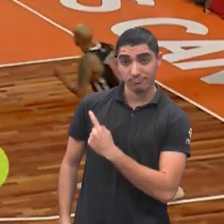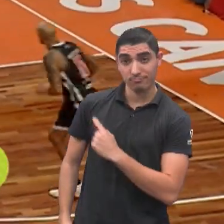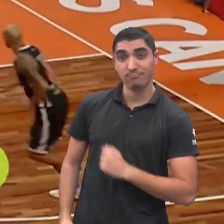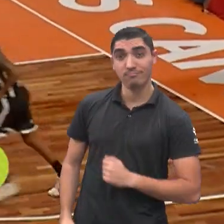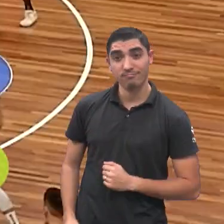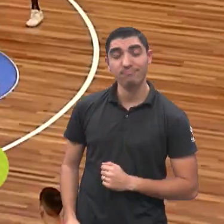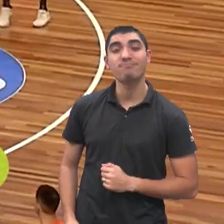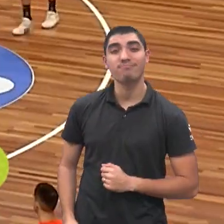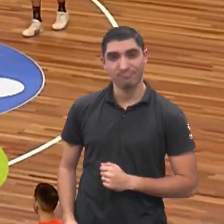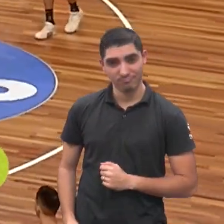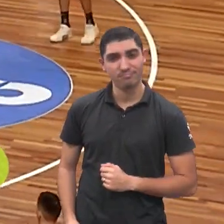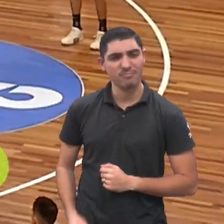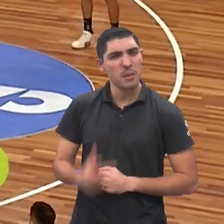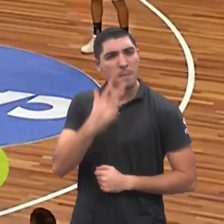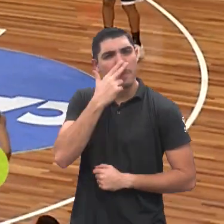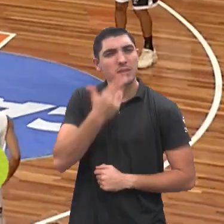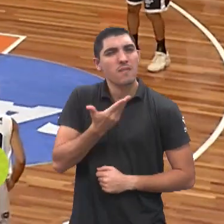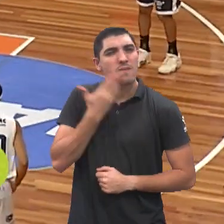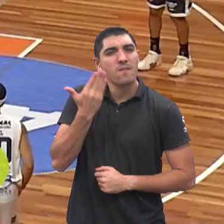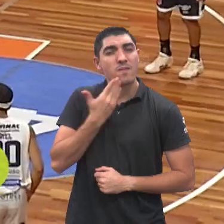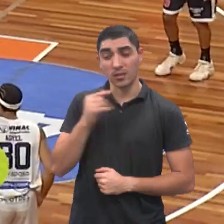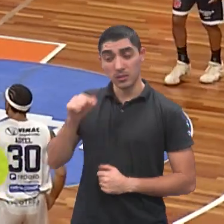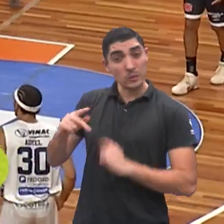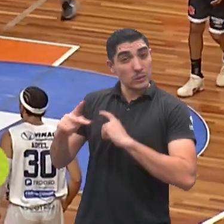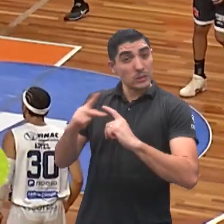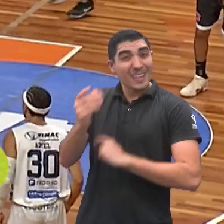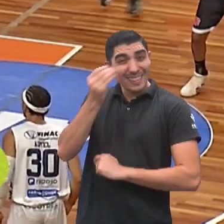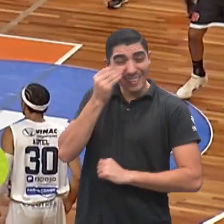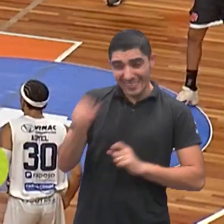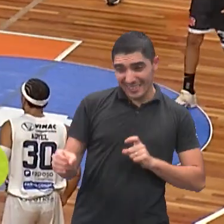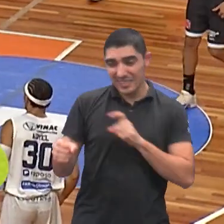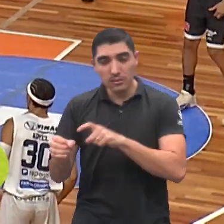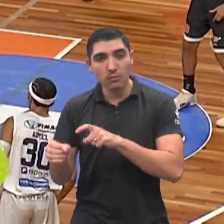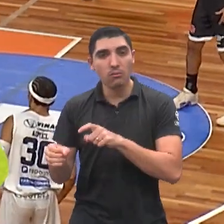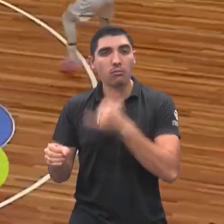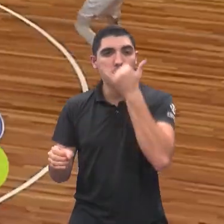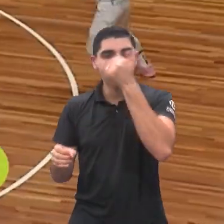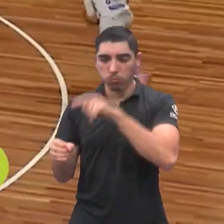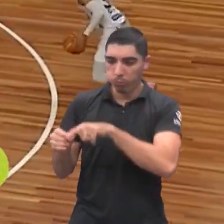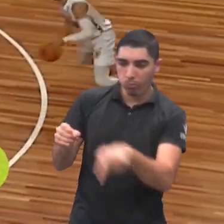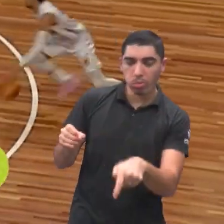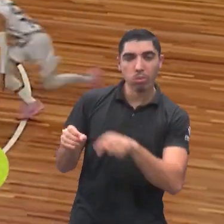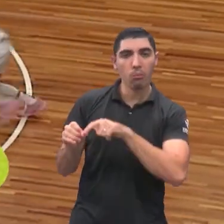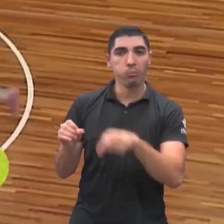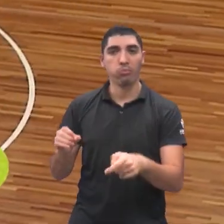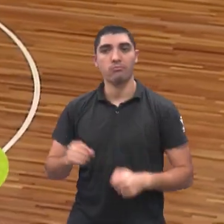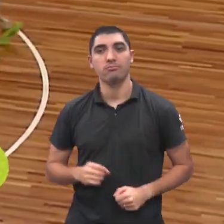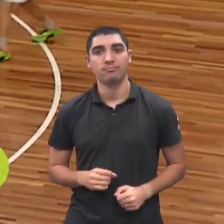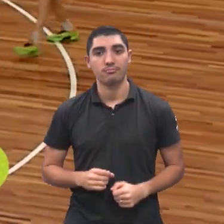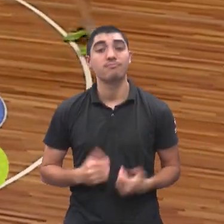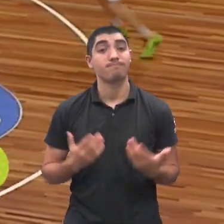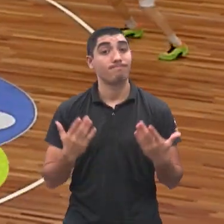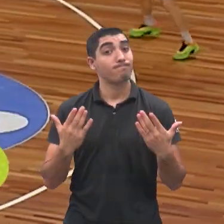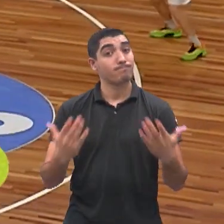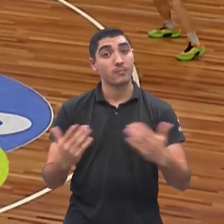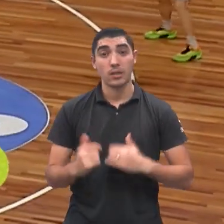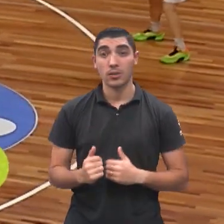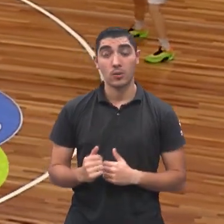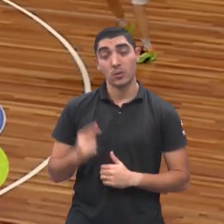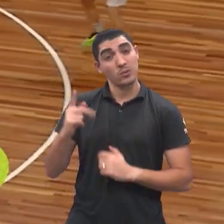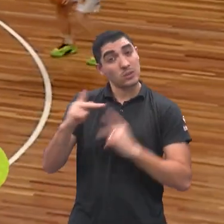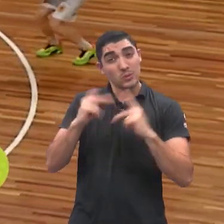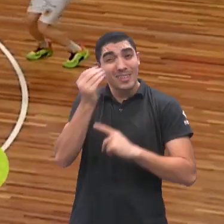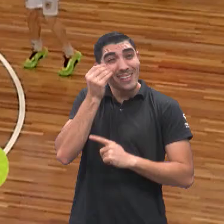facilidade. Enquanto isso, os joseenses erravam bolas bobas. O jeito então era nas bolas de